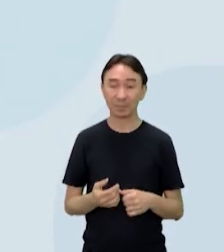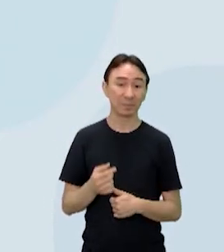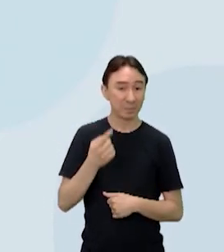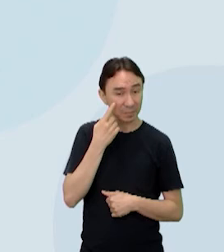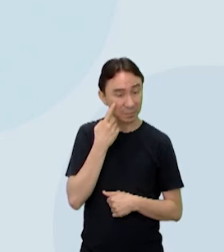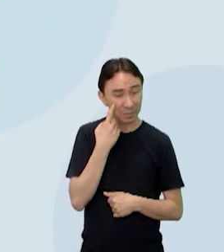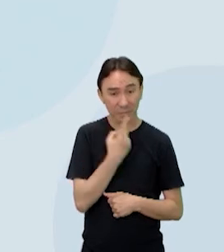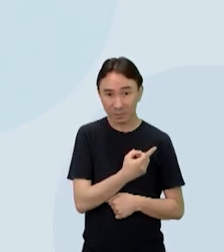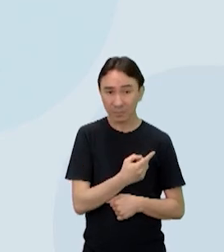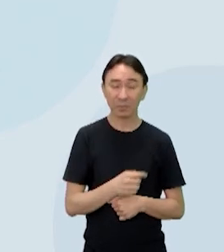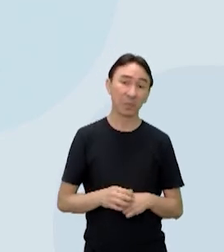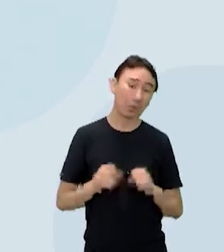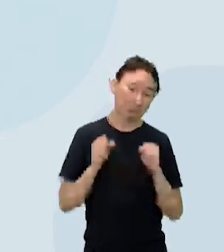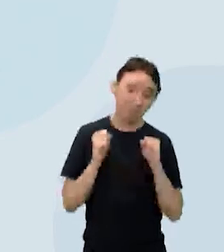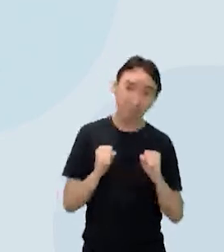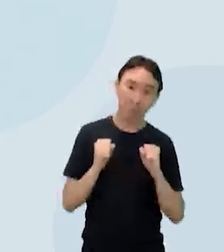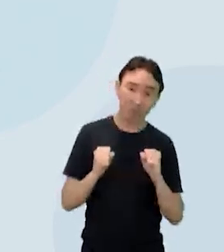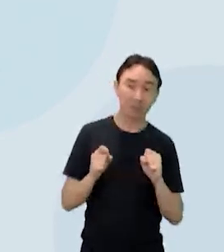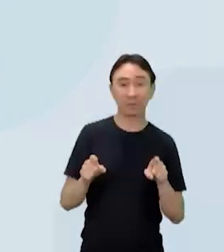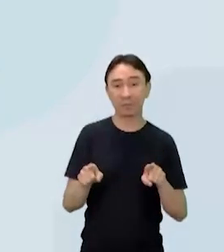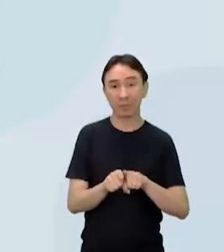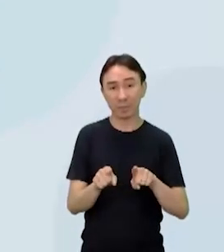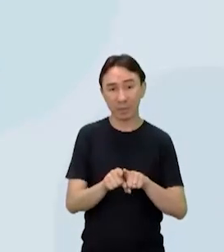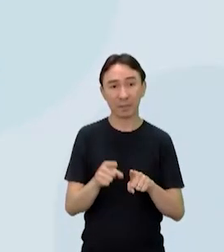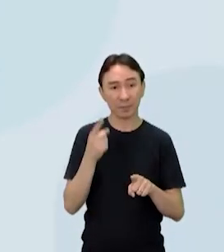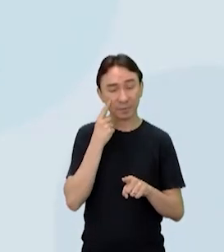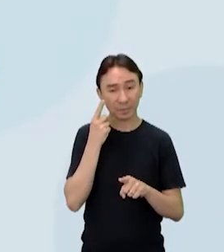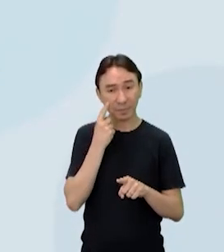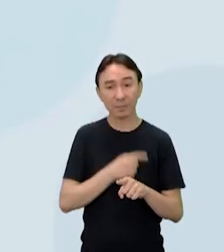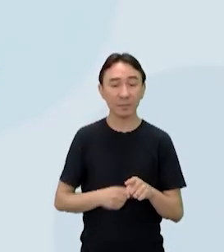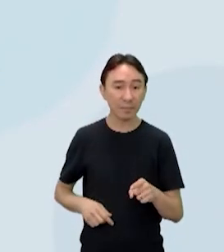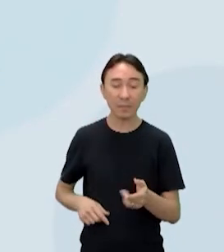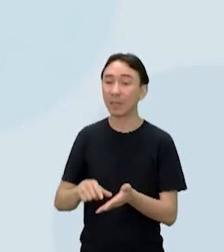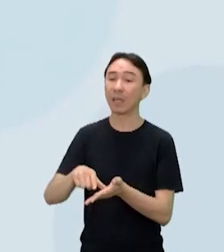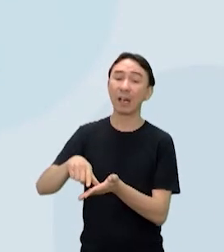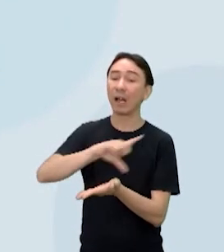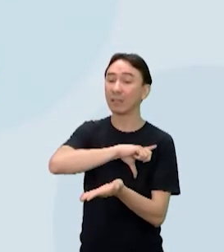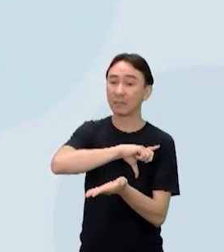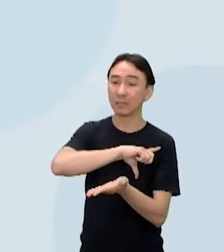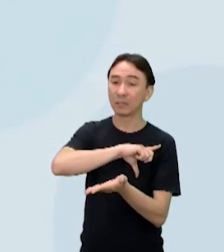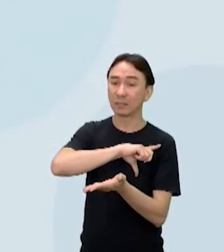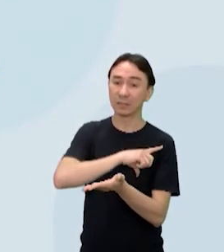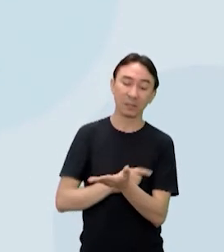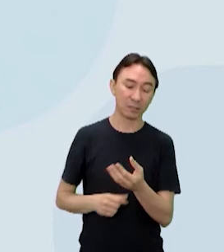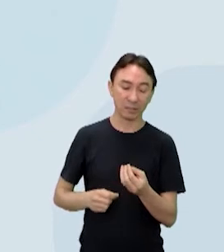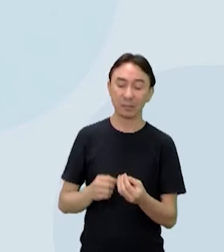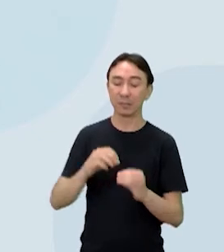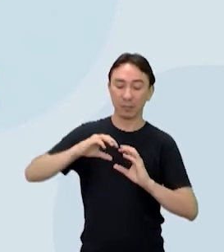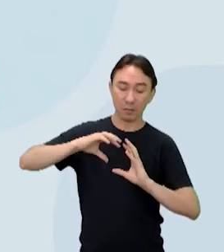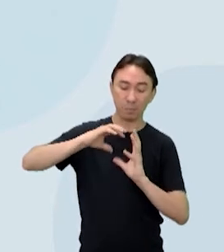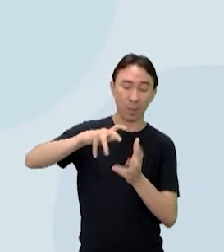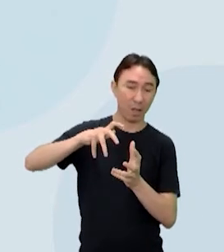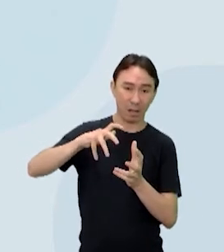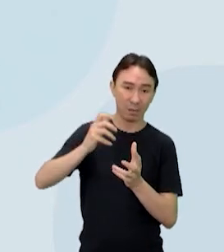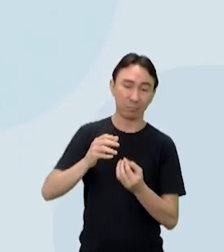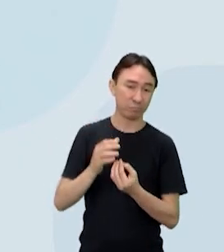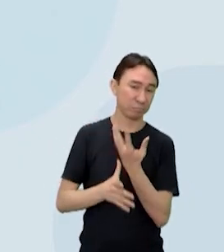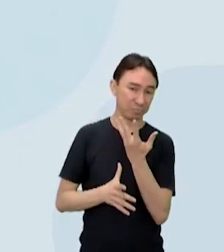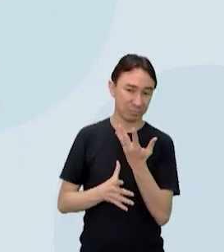formação de compostos orgânicos antes do surgimento da Terra, favorecendo a